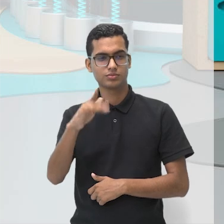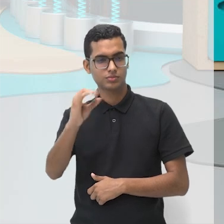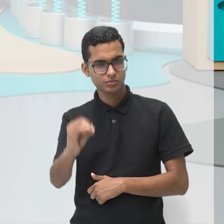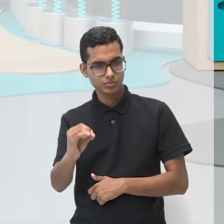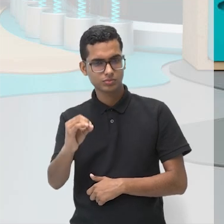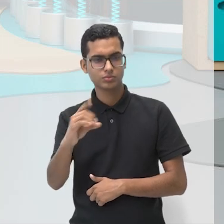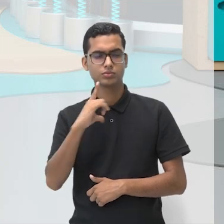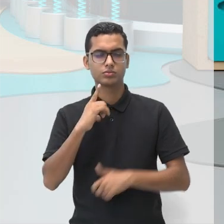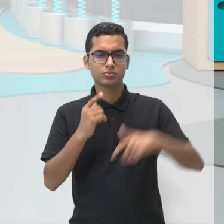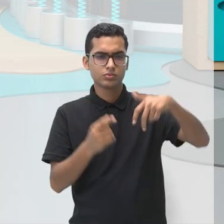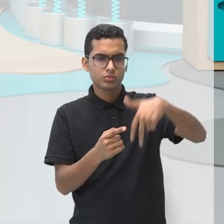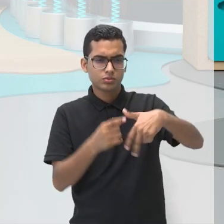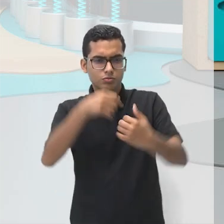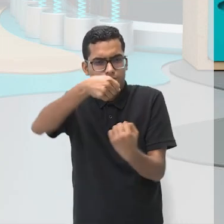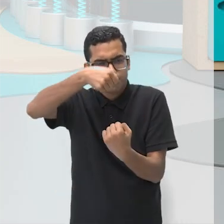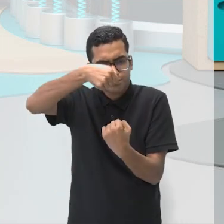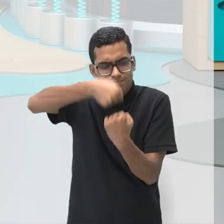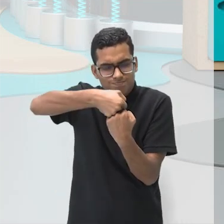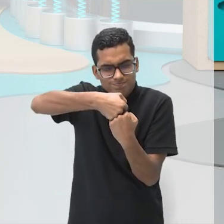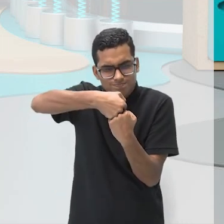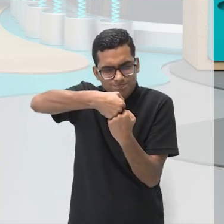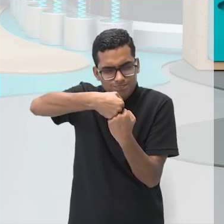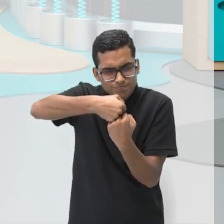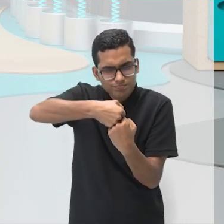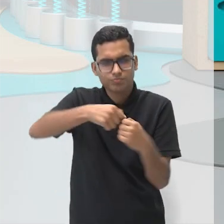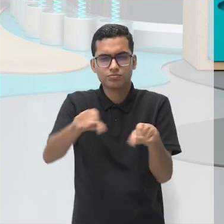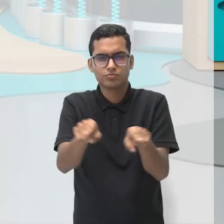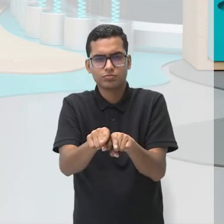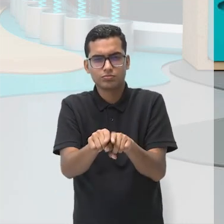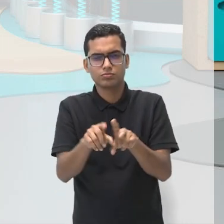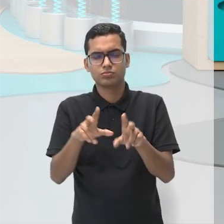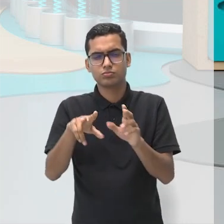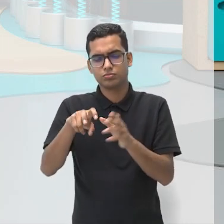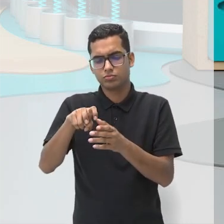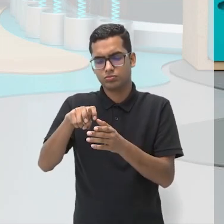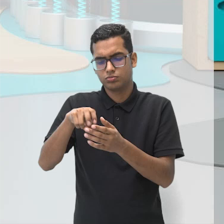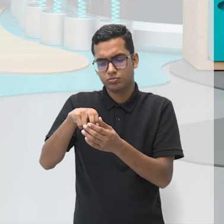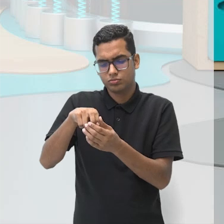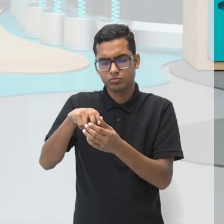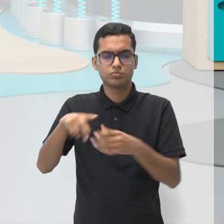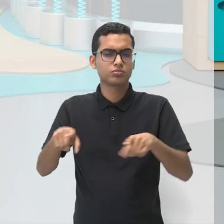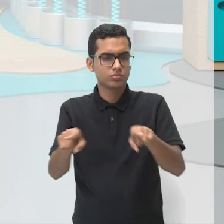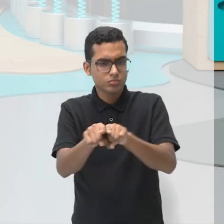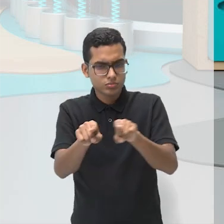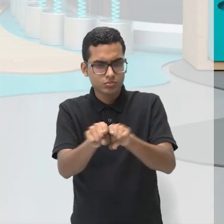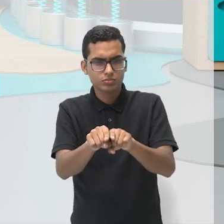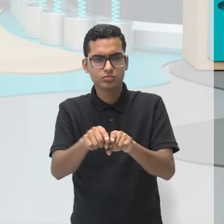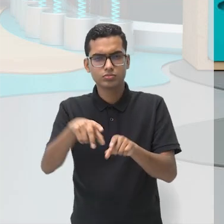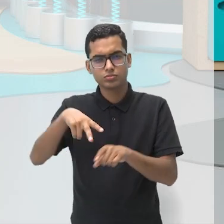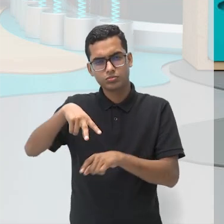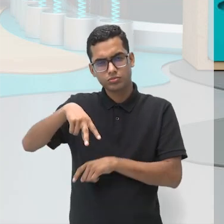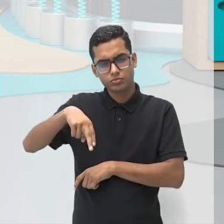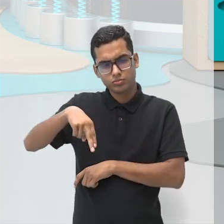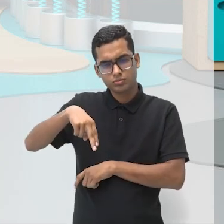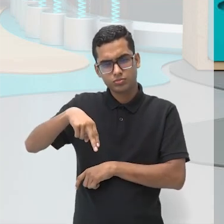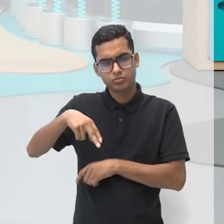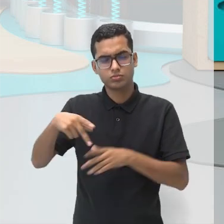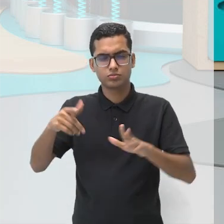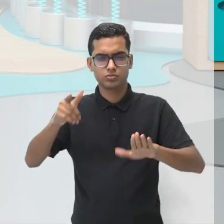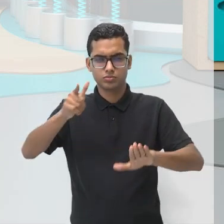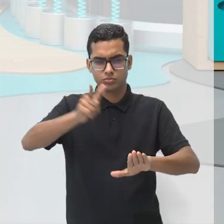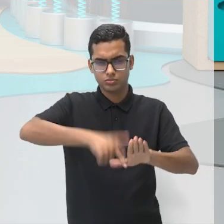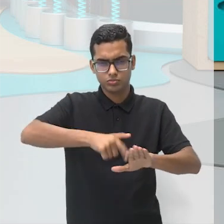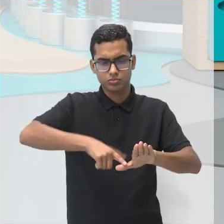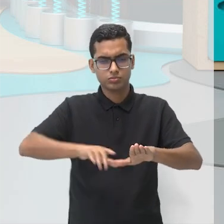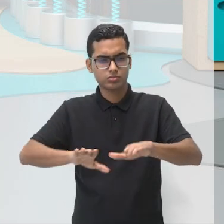ficam mais próximos um do outro do que os pés, tá bom? Enquanto nos joelhos varo, os pés se unem e